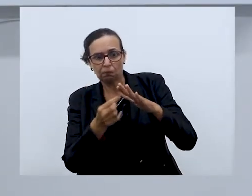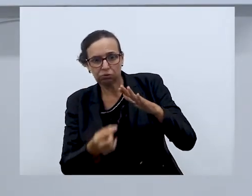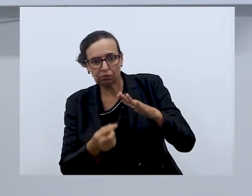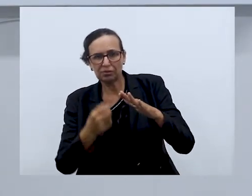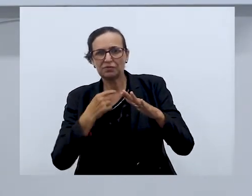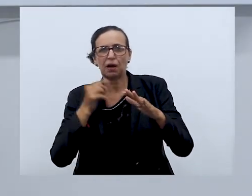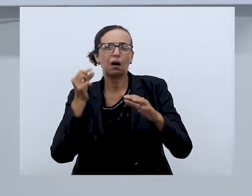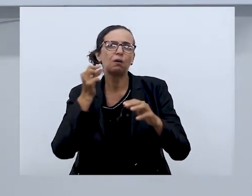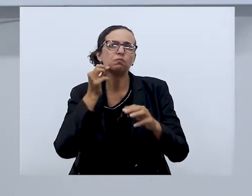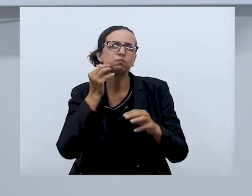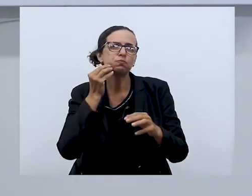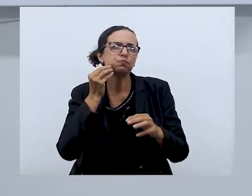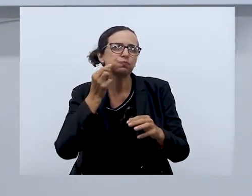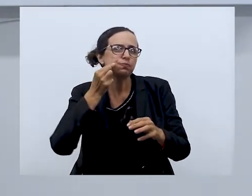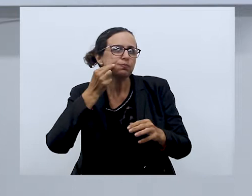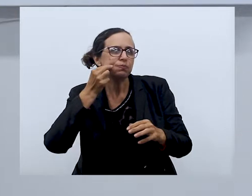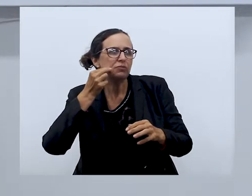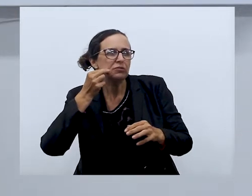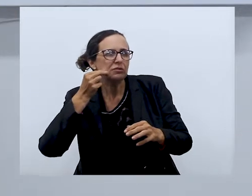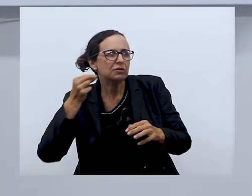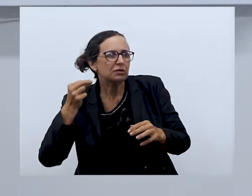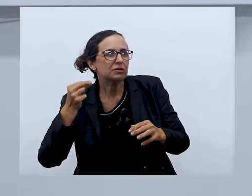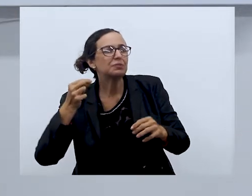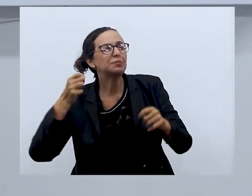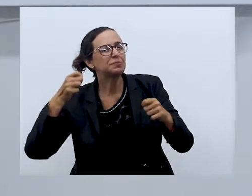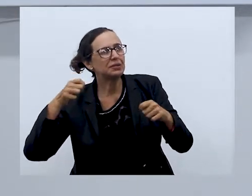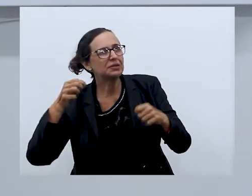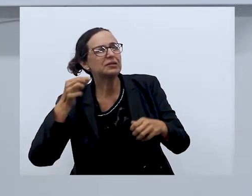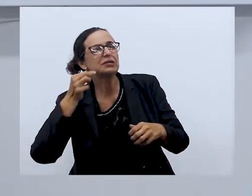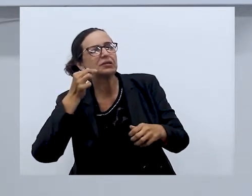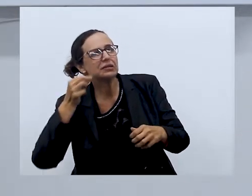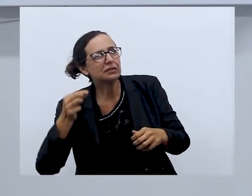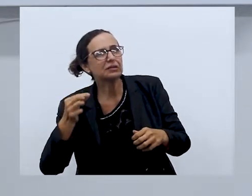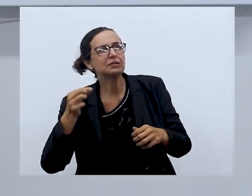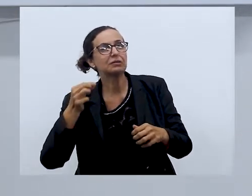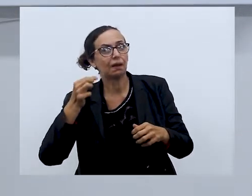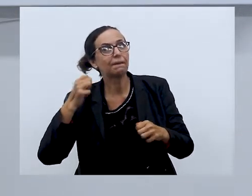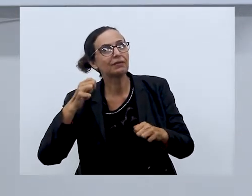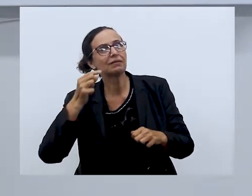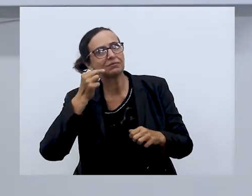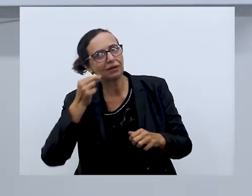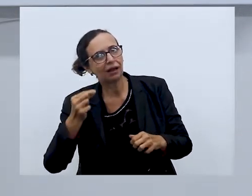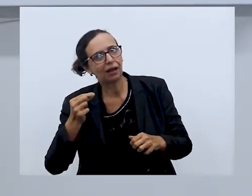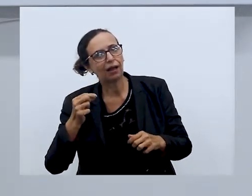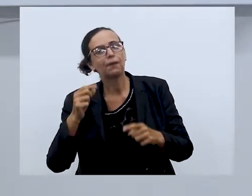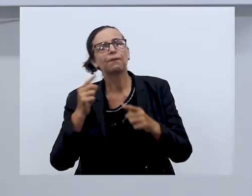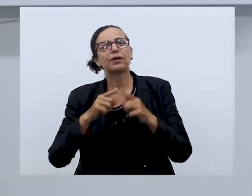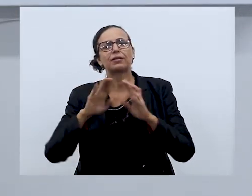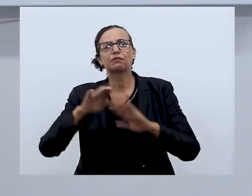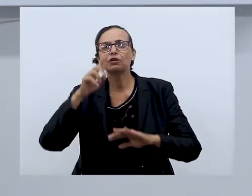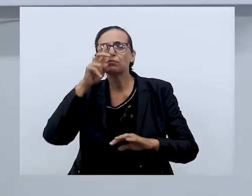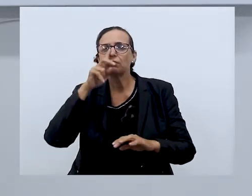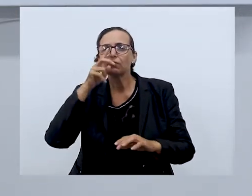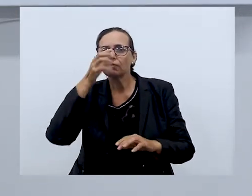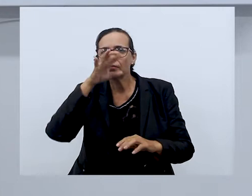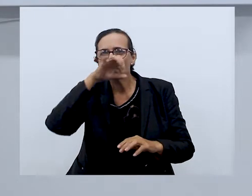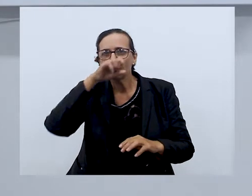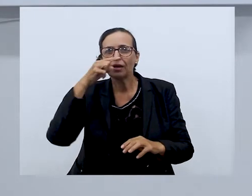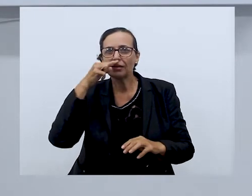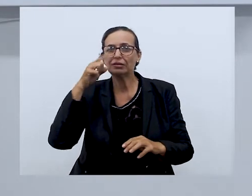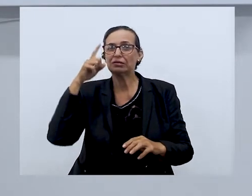corpo estranho estiver na bochecha, é recomendável retirar, pois ele pode acarretar danos nas